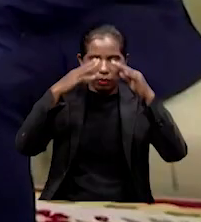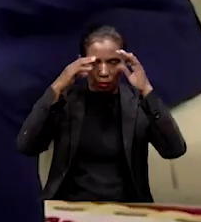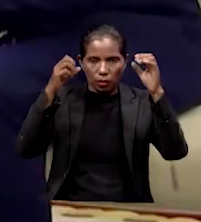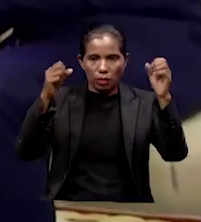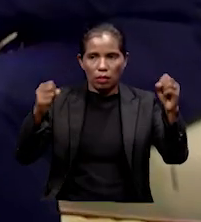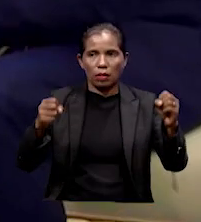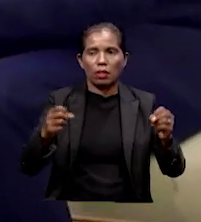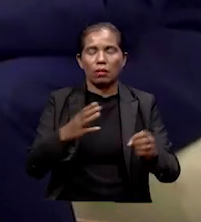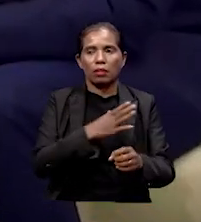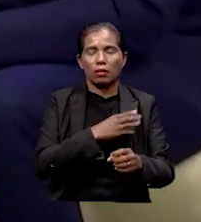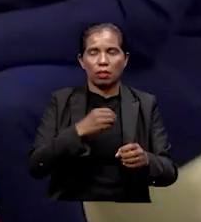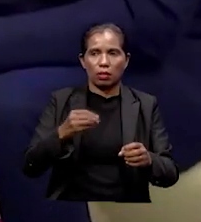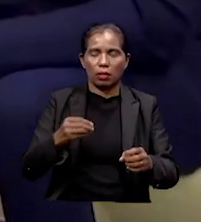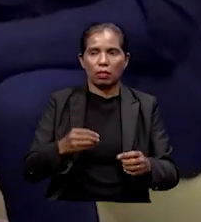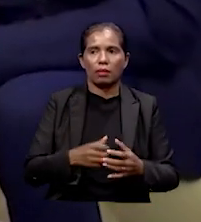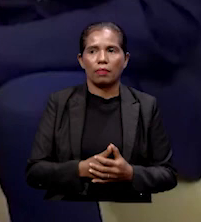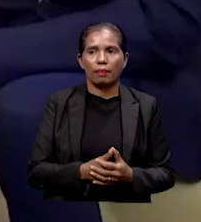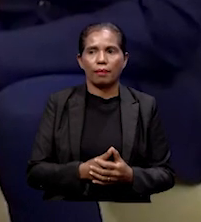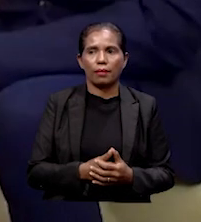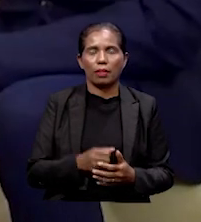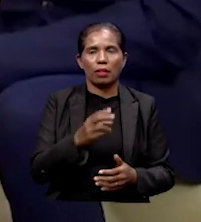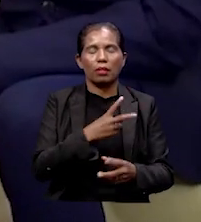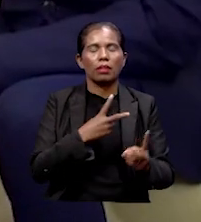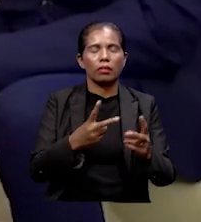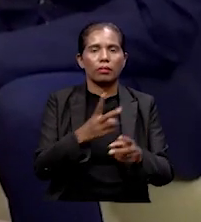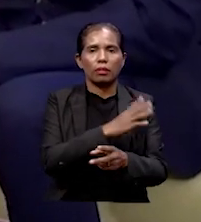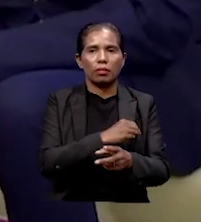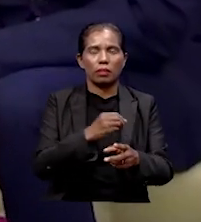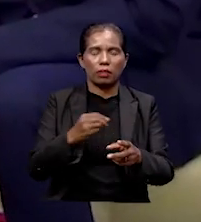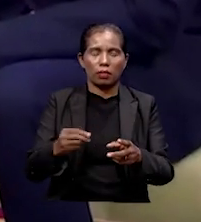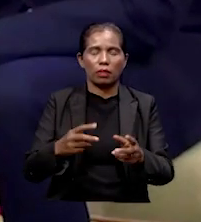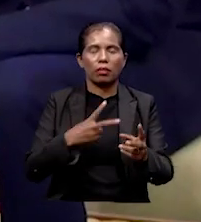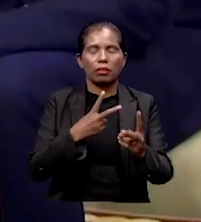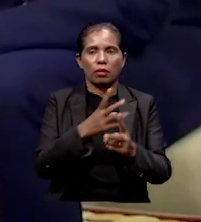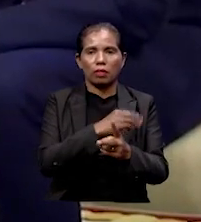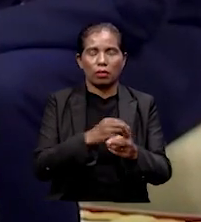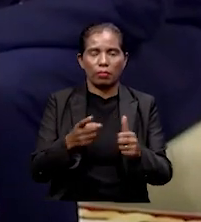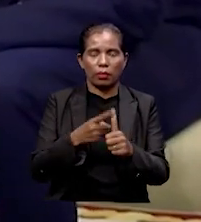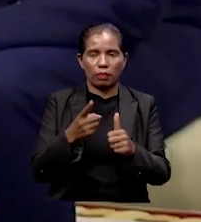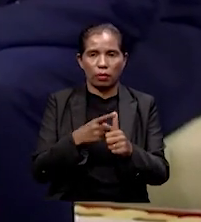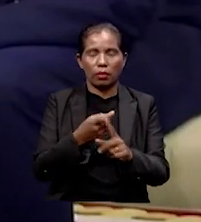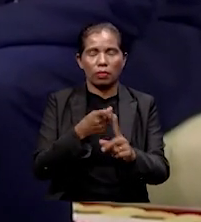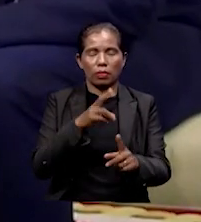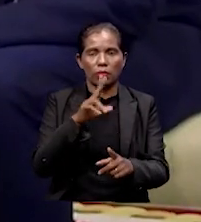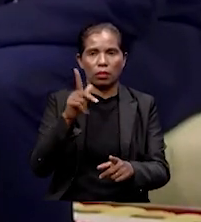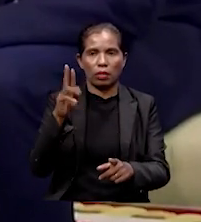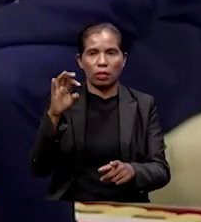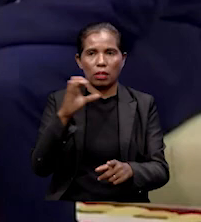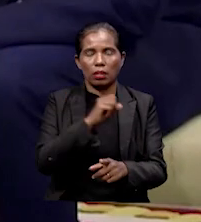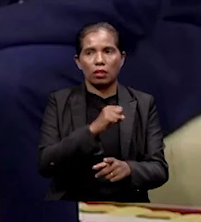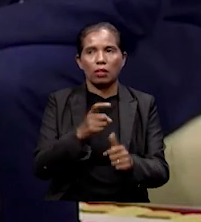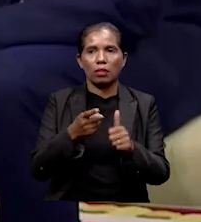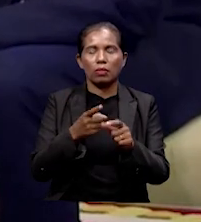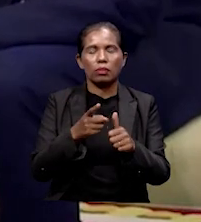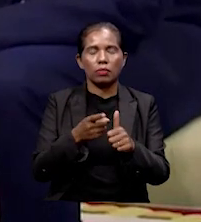nebe atembrani tebes. Visita Zelensky niangne, hanesan viagem da hulu husi Ucrânia, desde Rússia invade Ucrânia e fulon